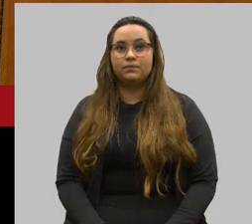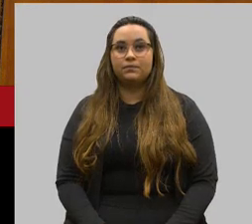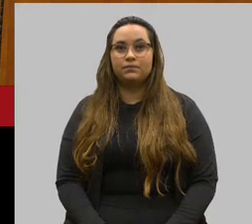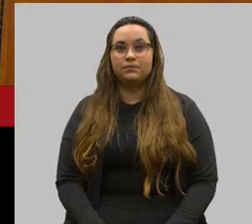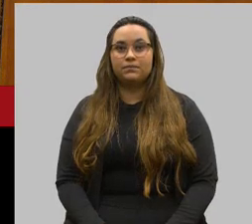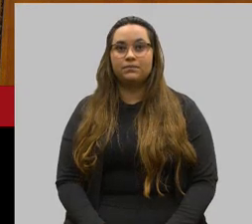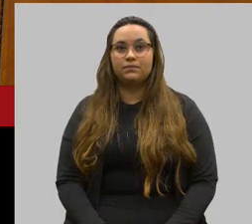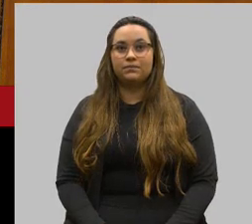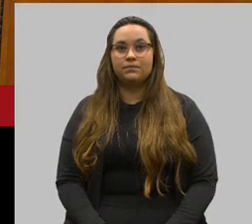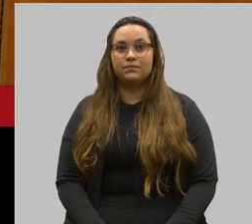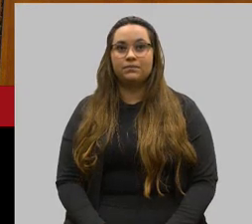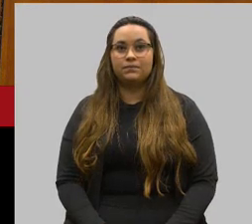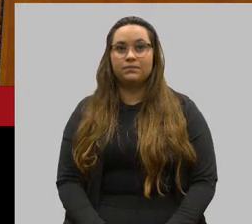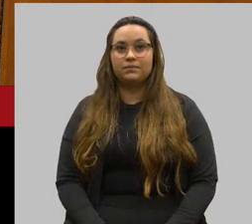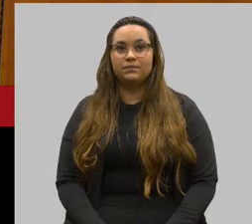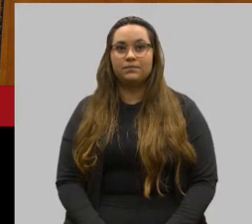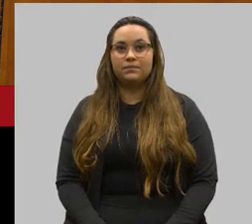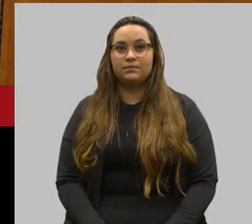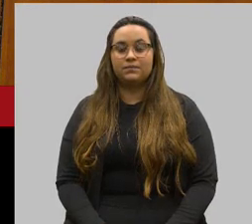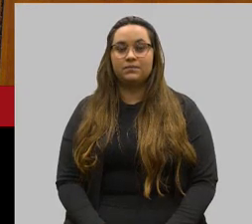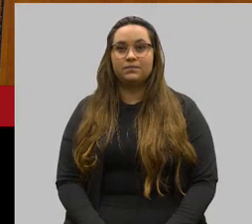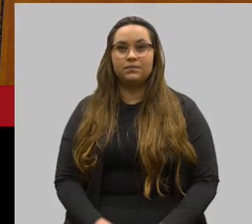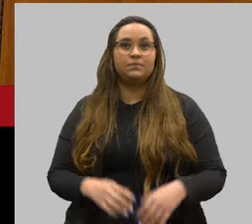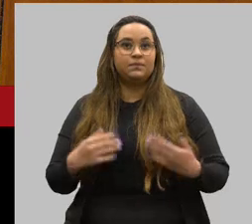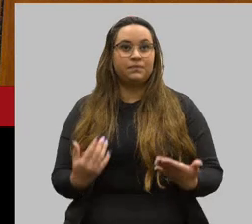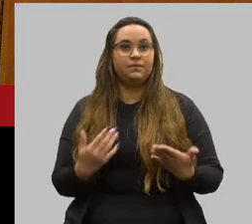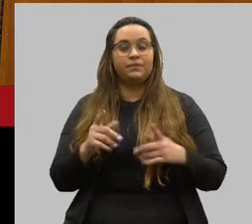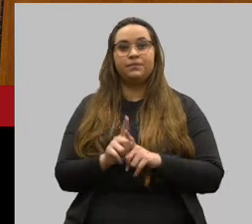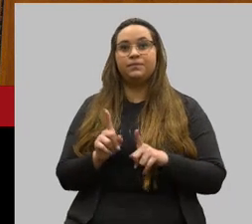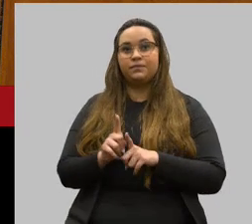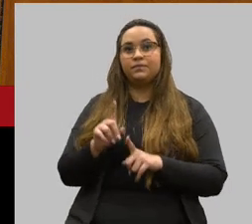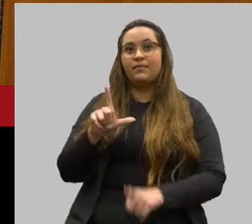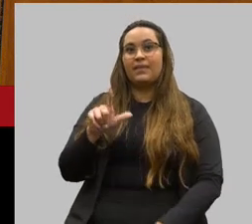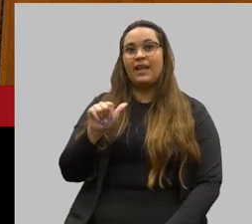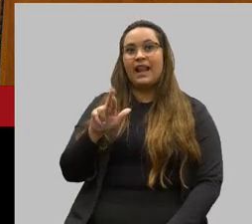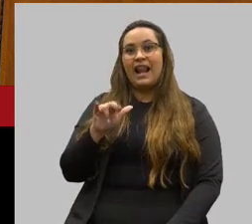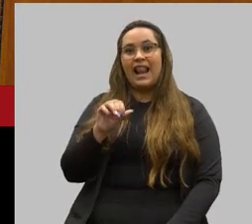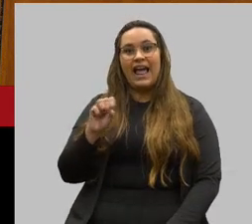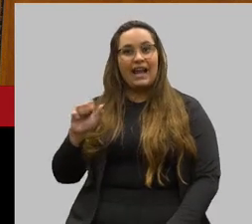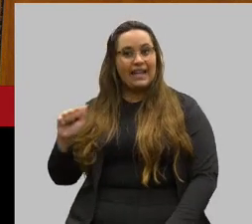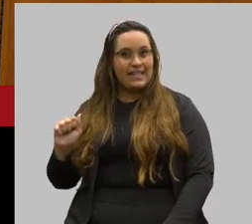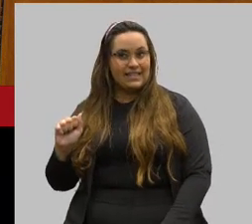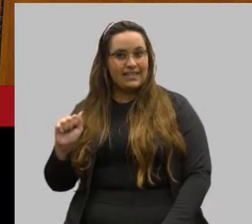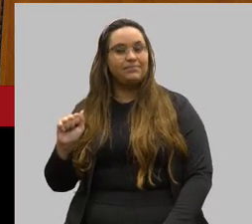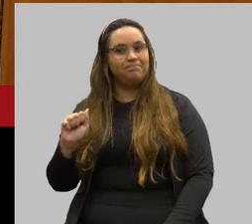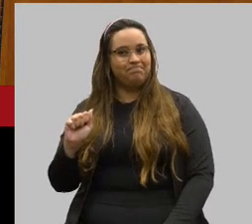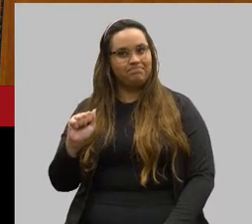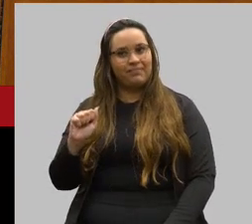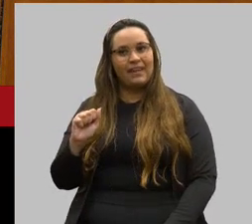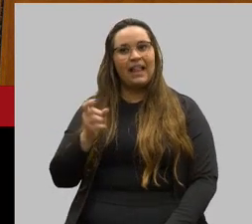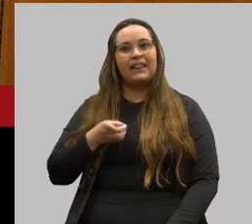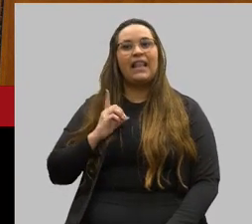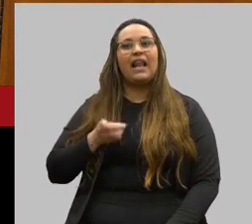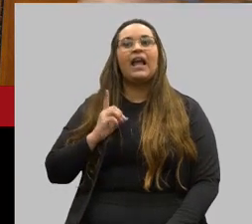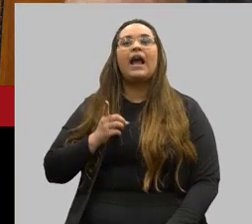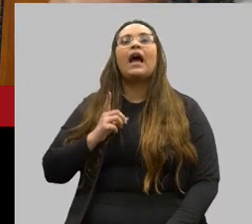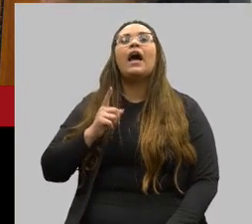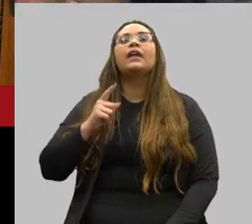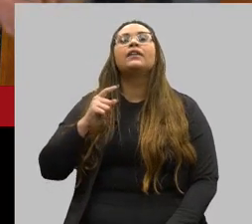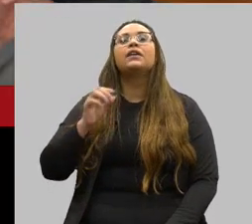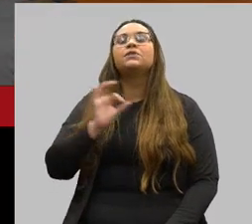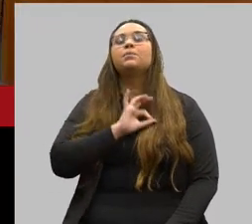Ah tá aqui eu não vi ali da Dra Larissa Maia Campos fales delegada de polícia civil